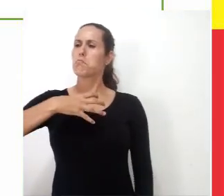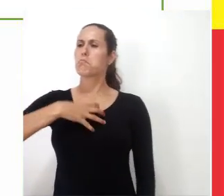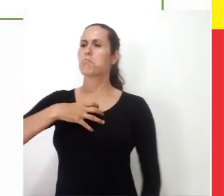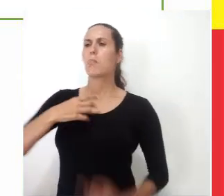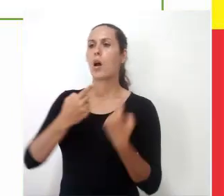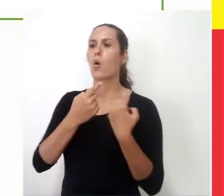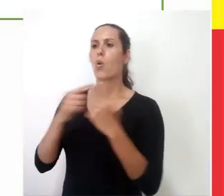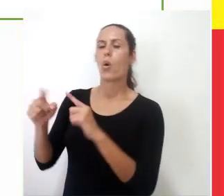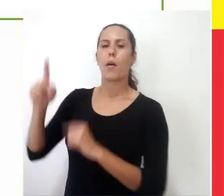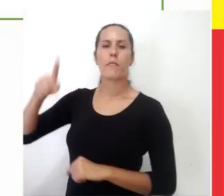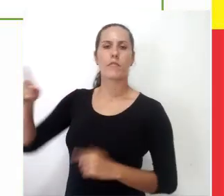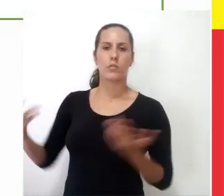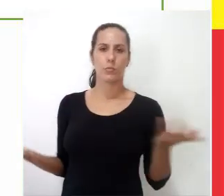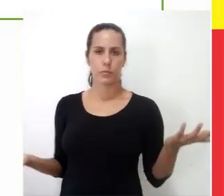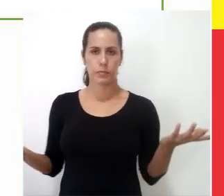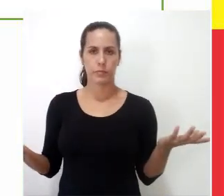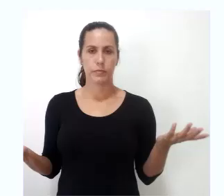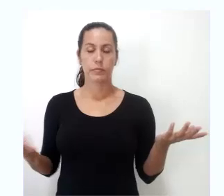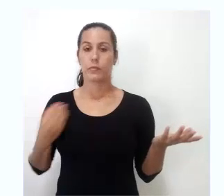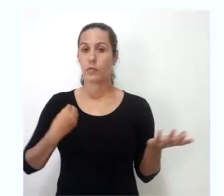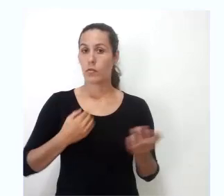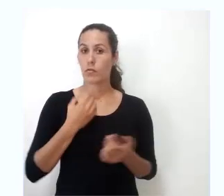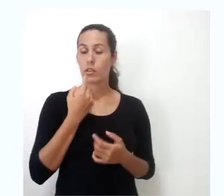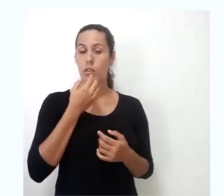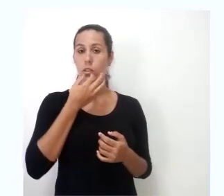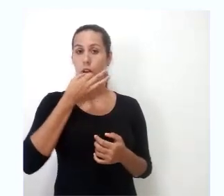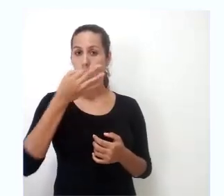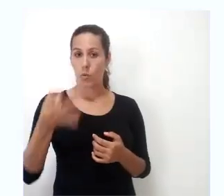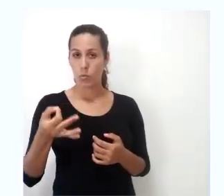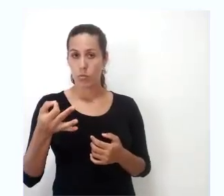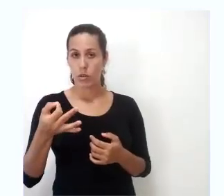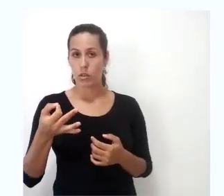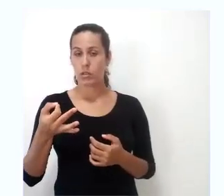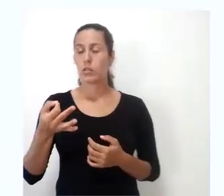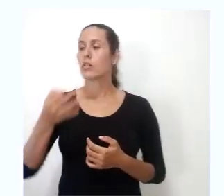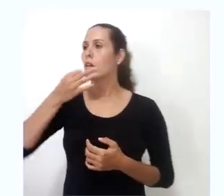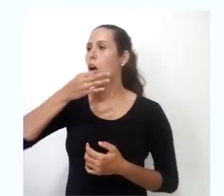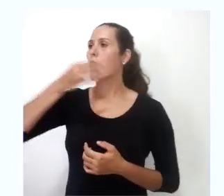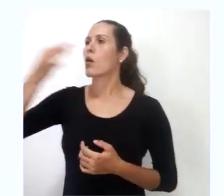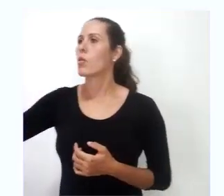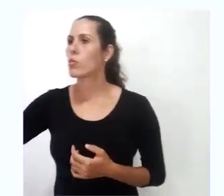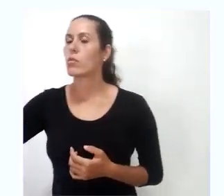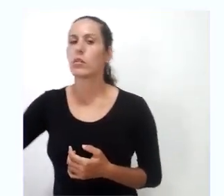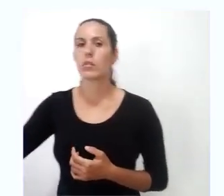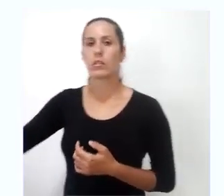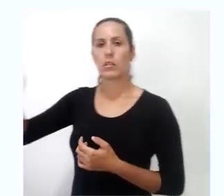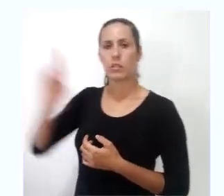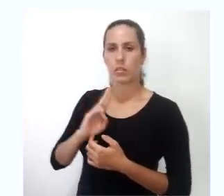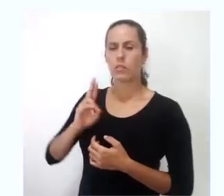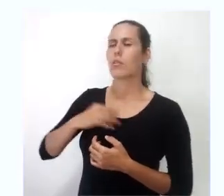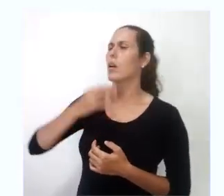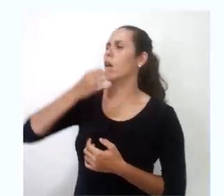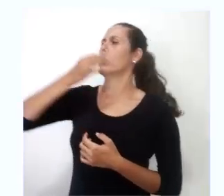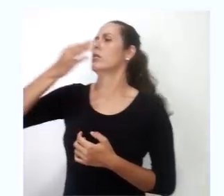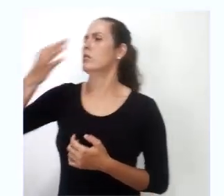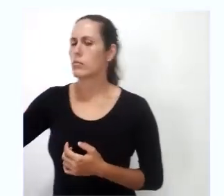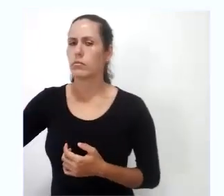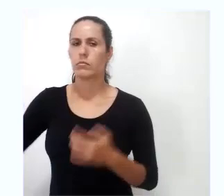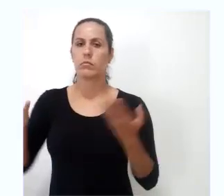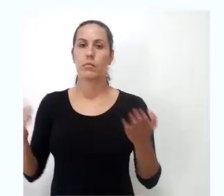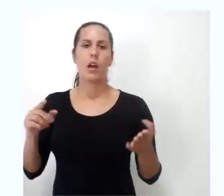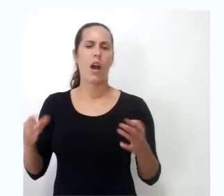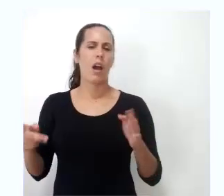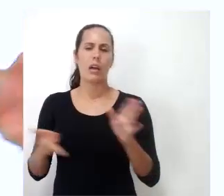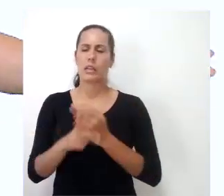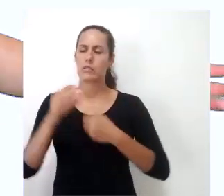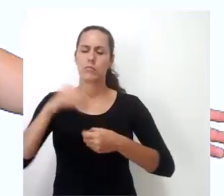o professor. Então, lembrar o quê? Se existe o argumento, existe a contra-argumentação. E lembrar o seguinte, dentro de um